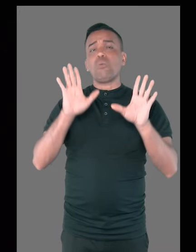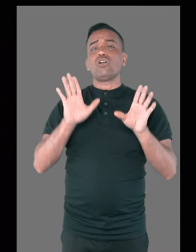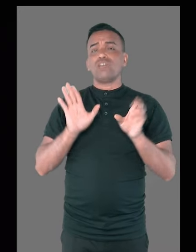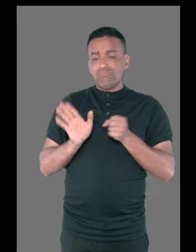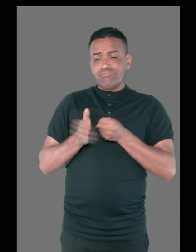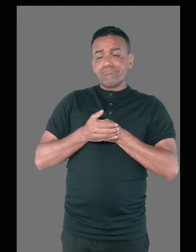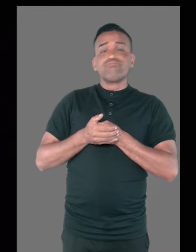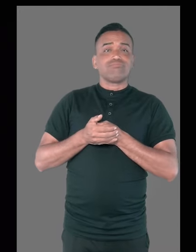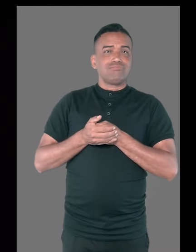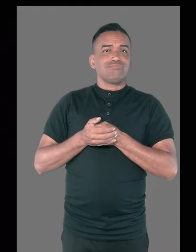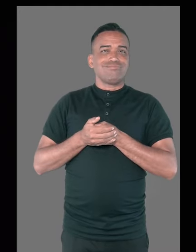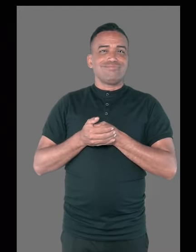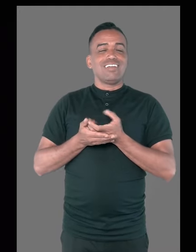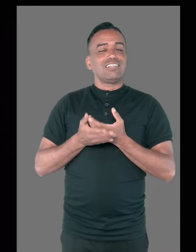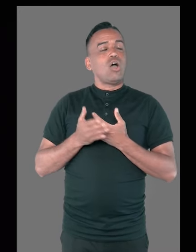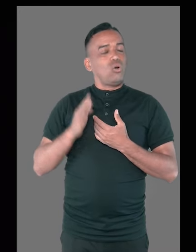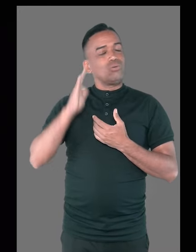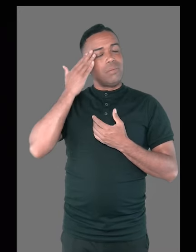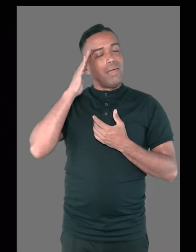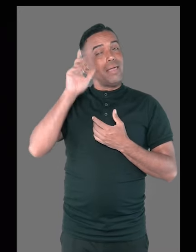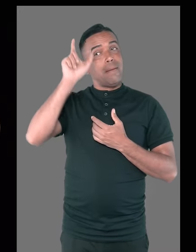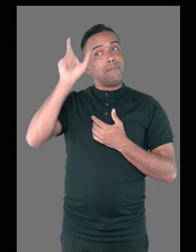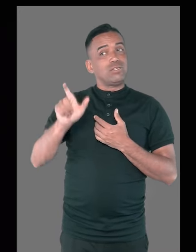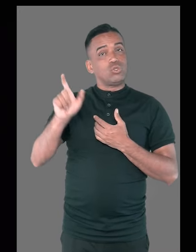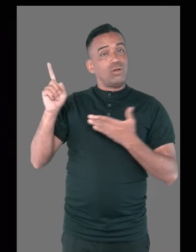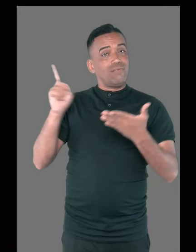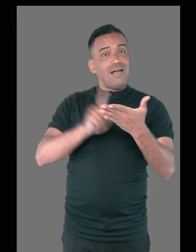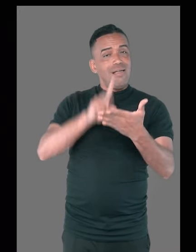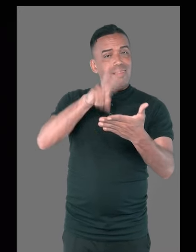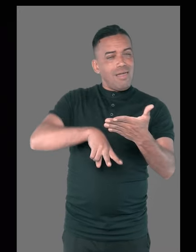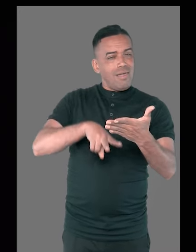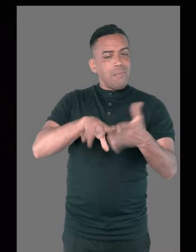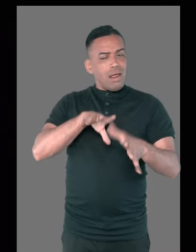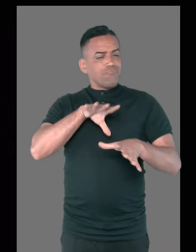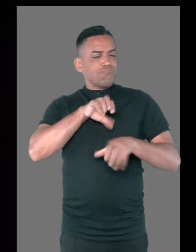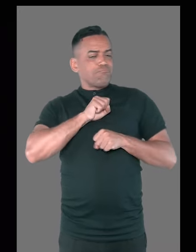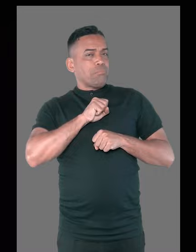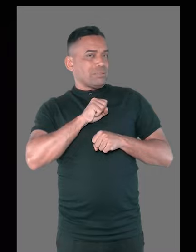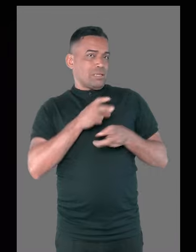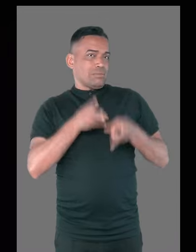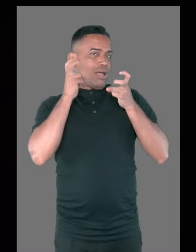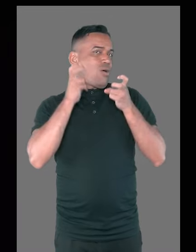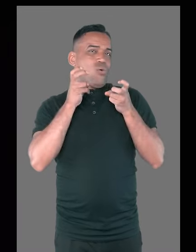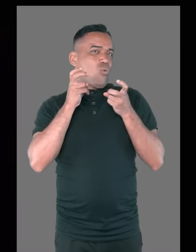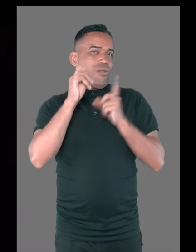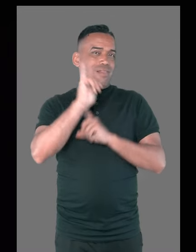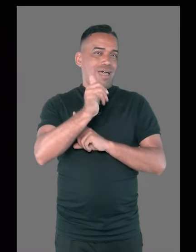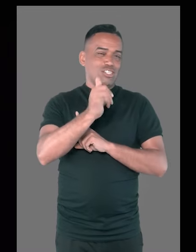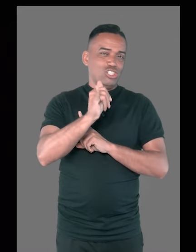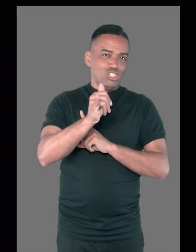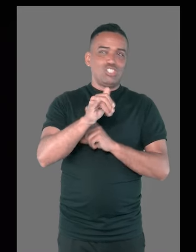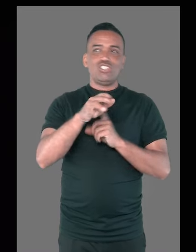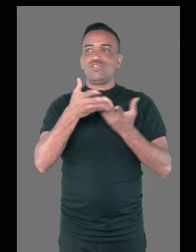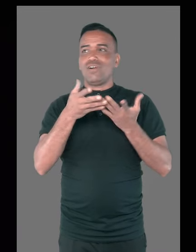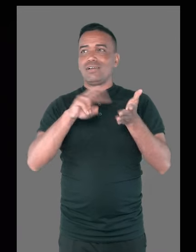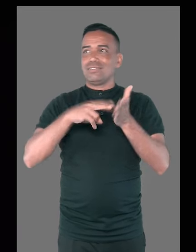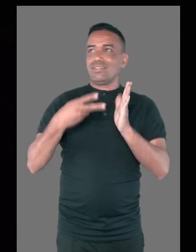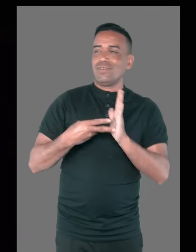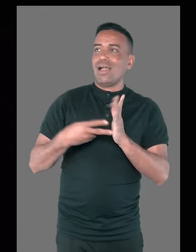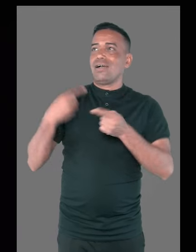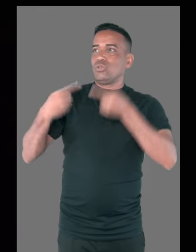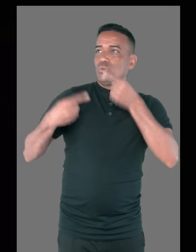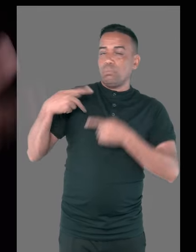complexas e eu conto muito com a inteligência do leitor para decifrá-las, interpretar essas narrativas e retirar, aí sim, o sentido político